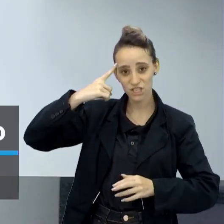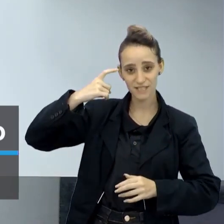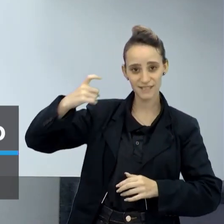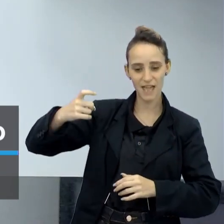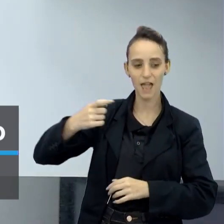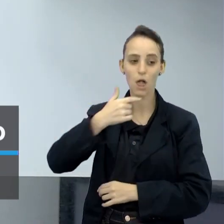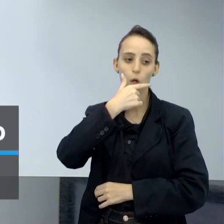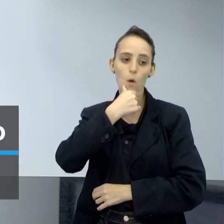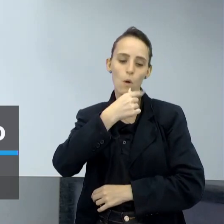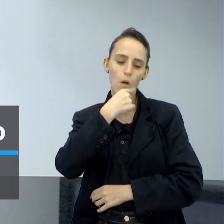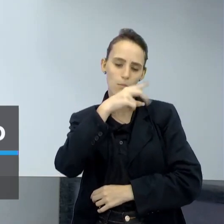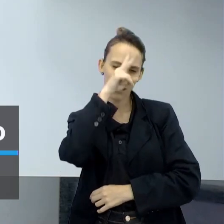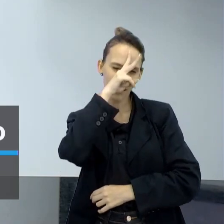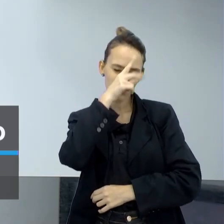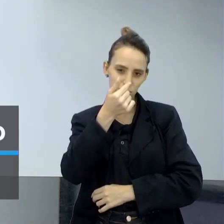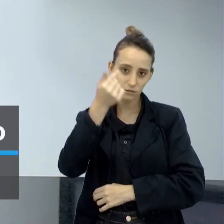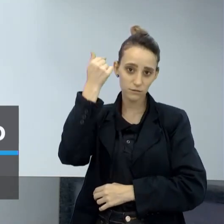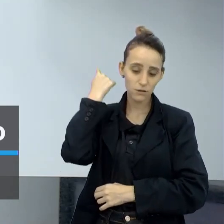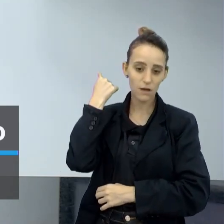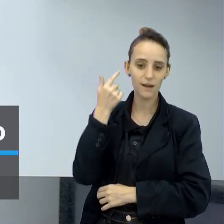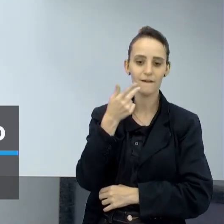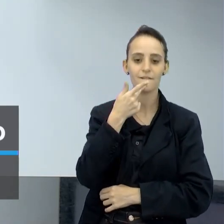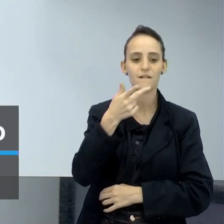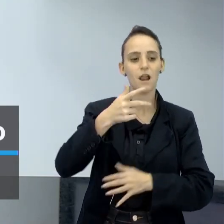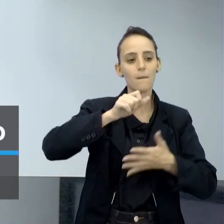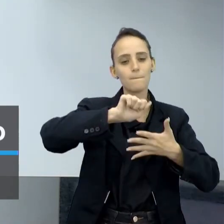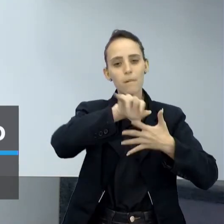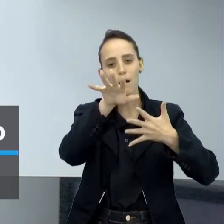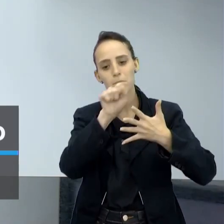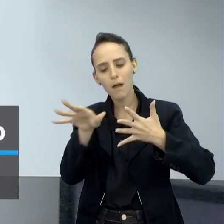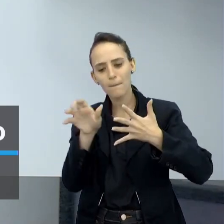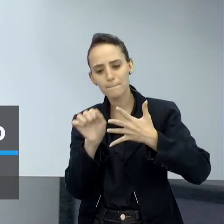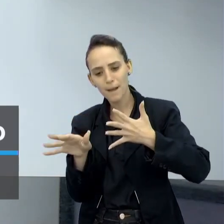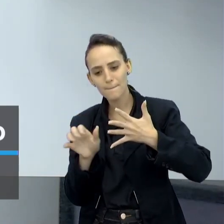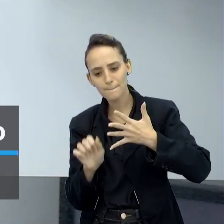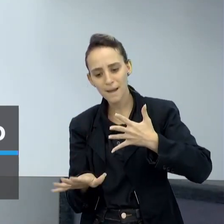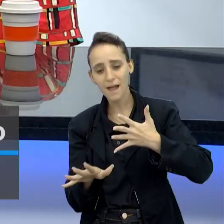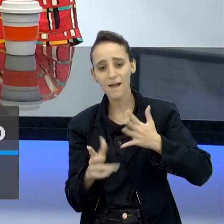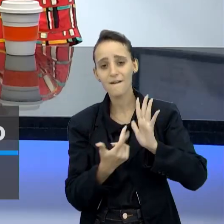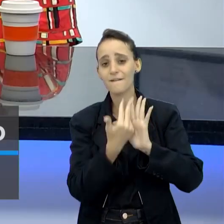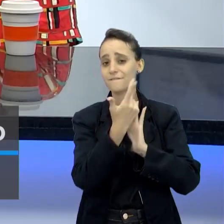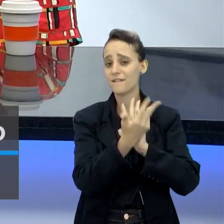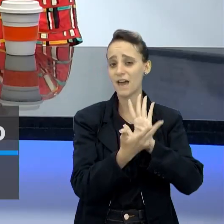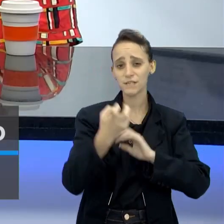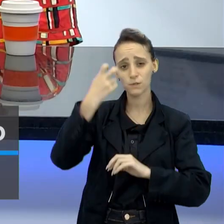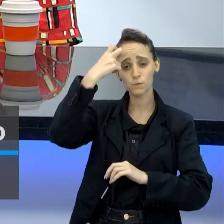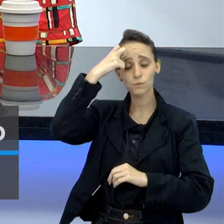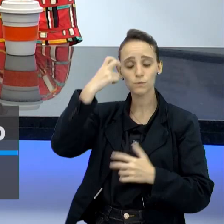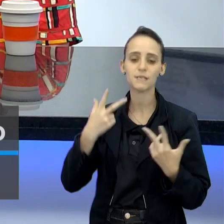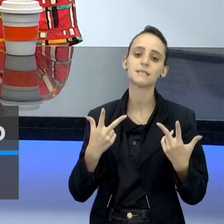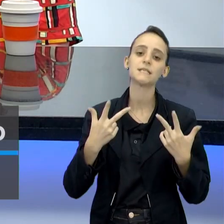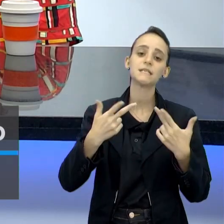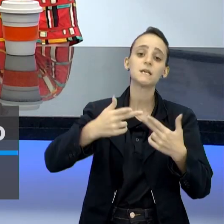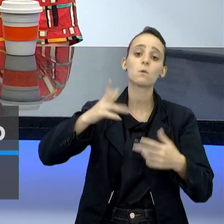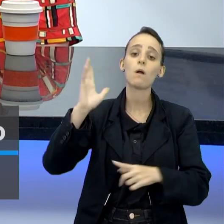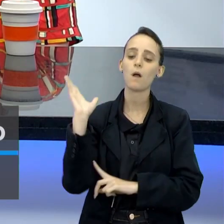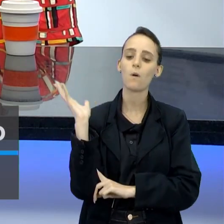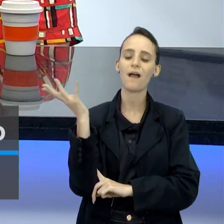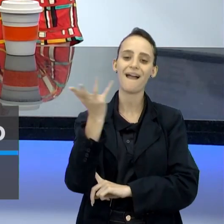e descortina todas as culturas. É exatamente o que a arte nos propõe. É você realmente,